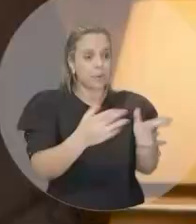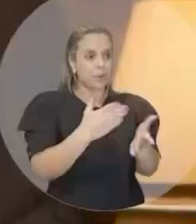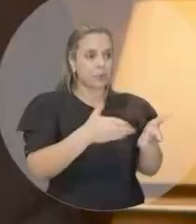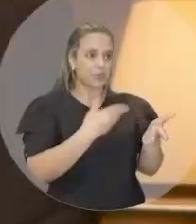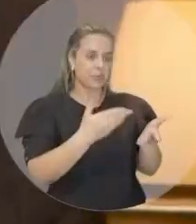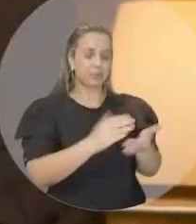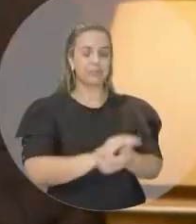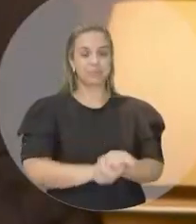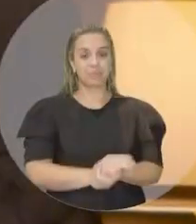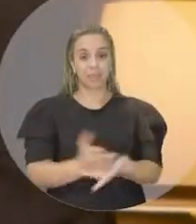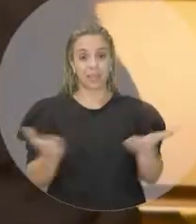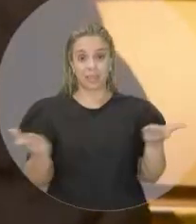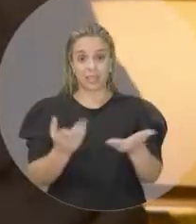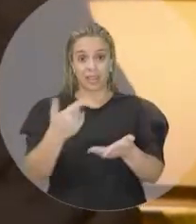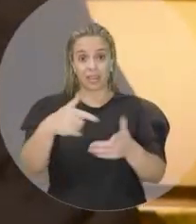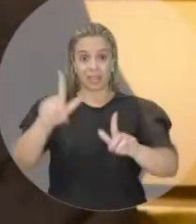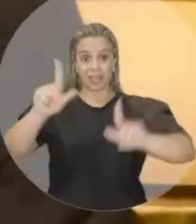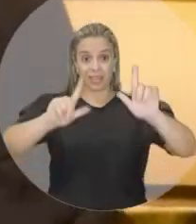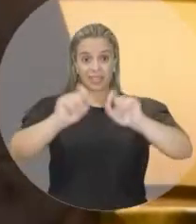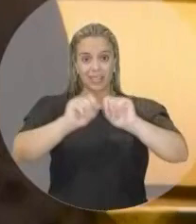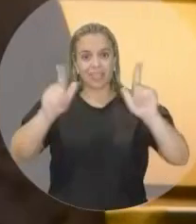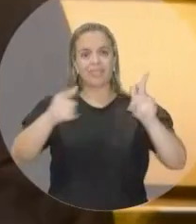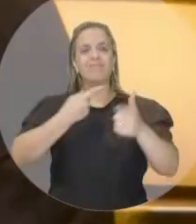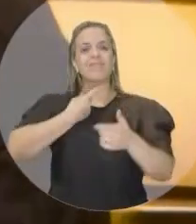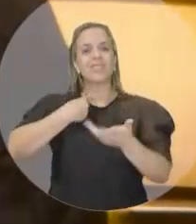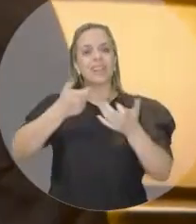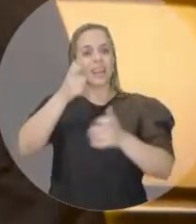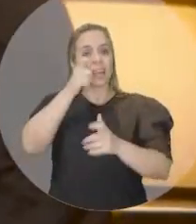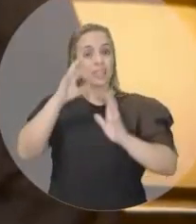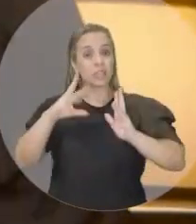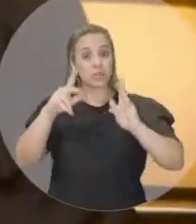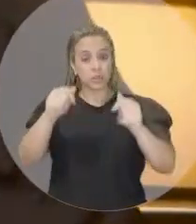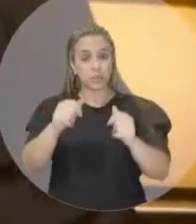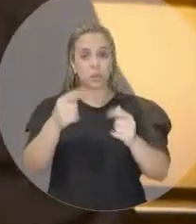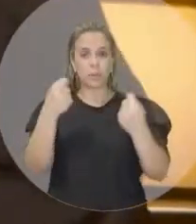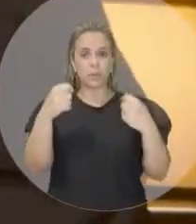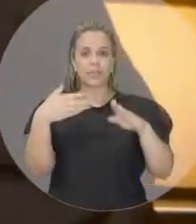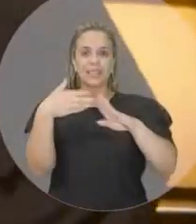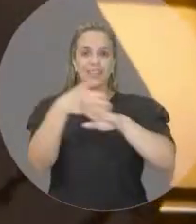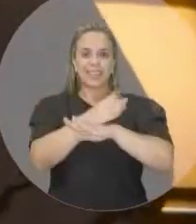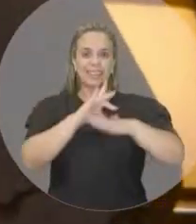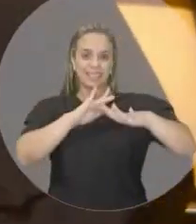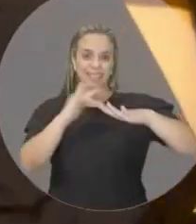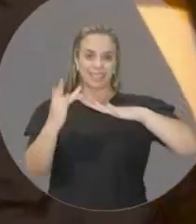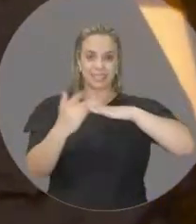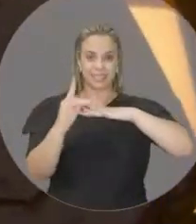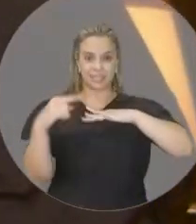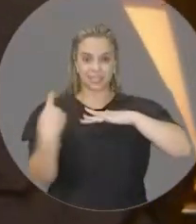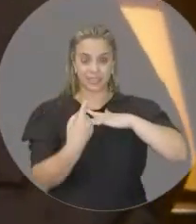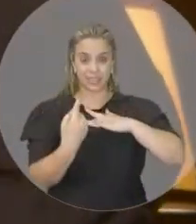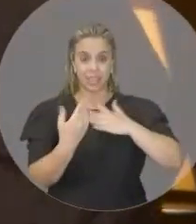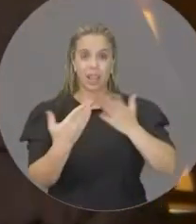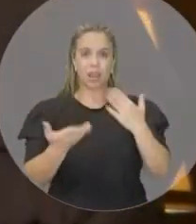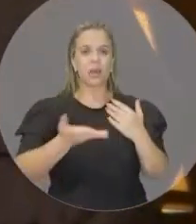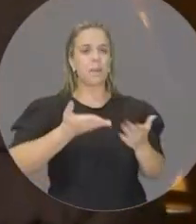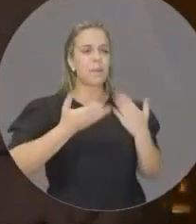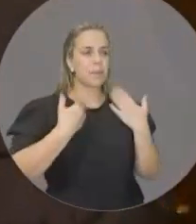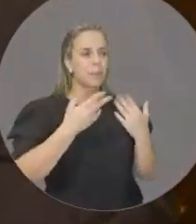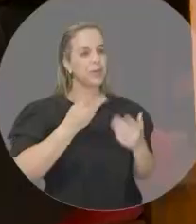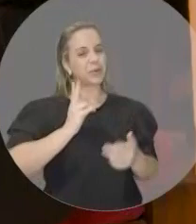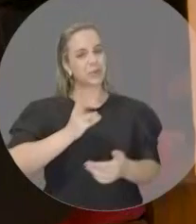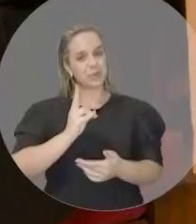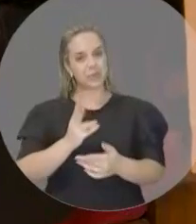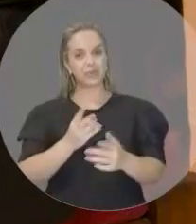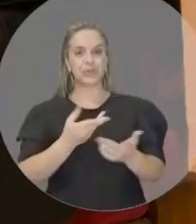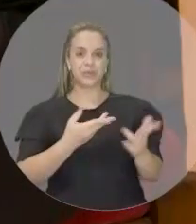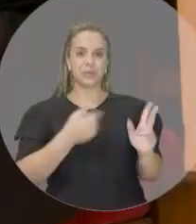nasceu. E você que ligou a TV agora e deseja assistir o programa na íntegra, é só acessar nossas redes sociais. Eu continuo o bate-papo